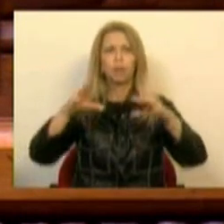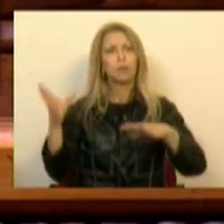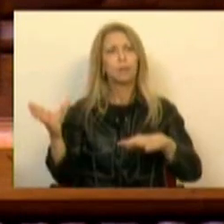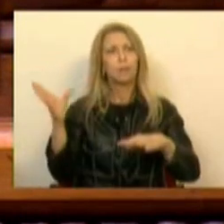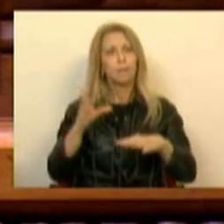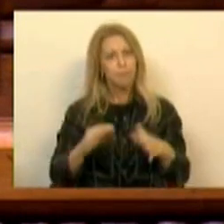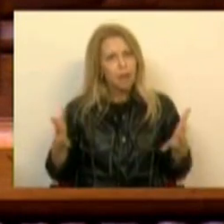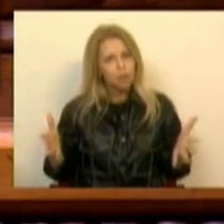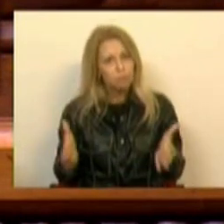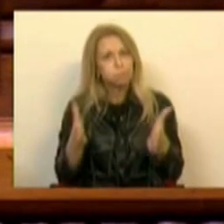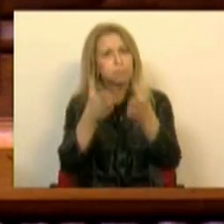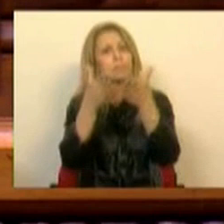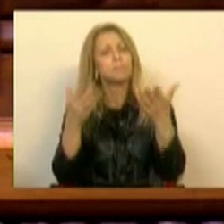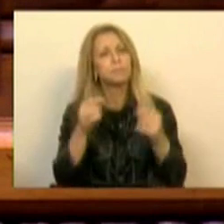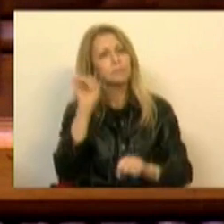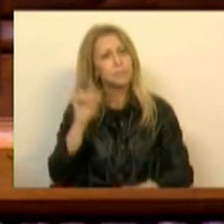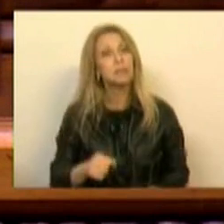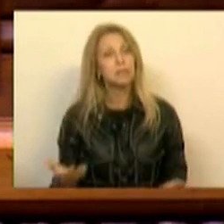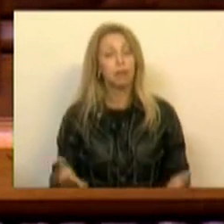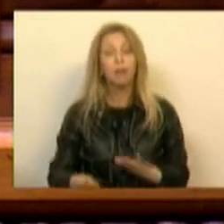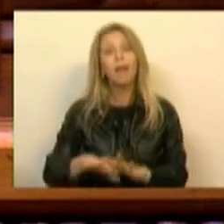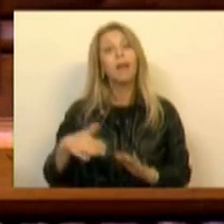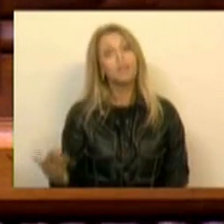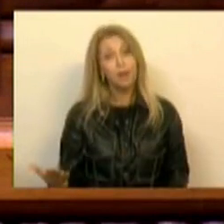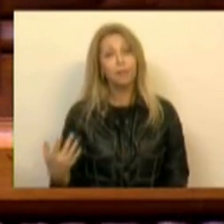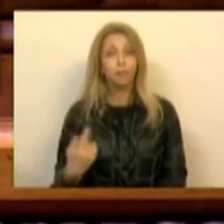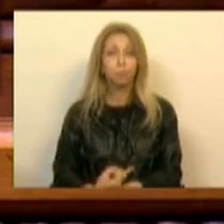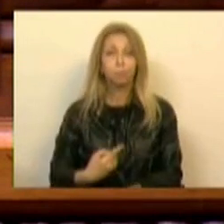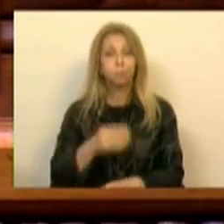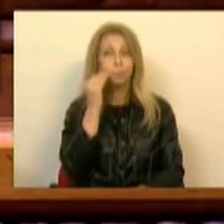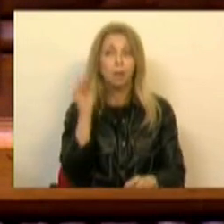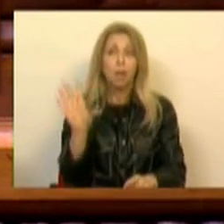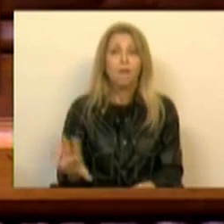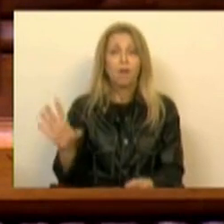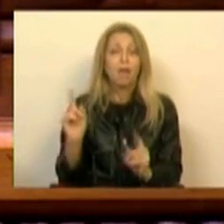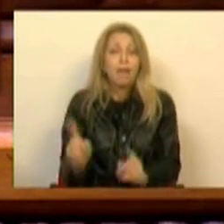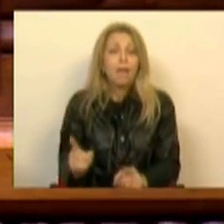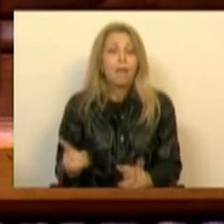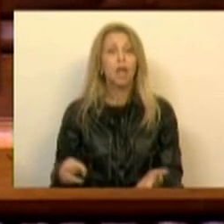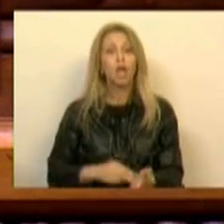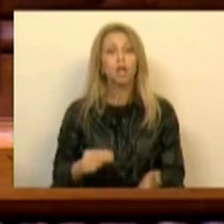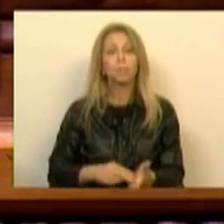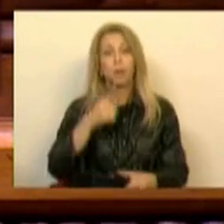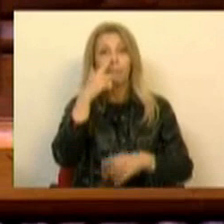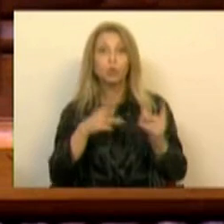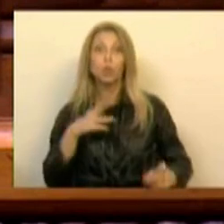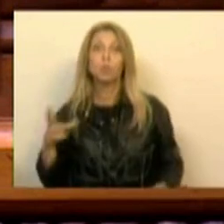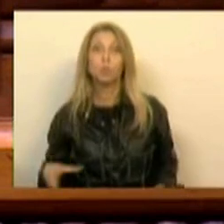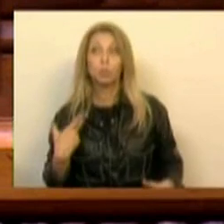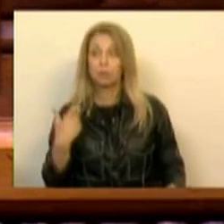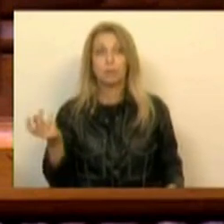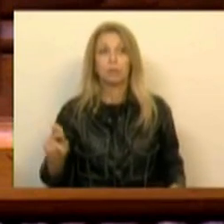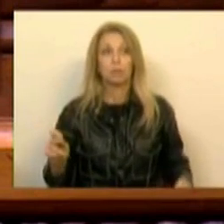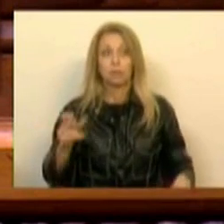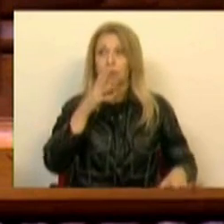partilhada. A direita fica invariavelmente à espera de um encontro dos portugueses com a desgraça, com o